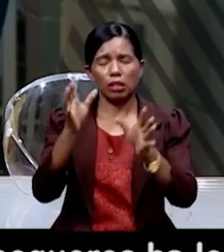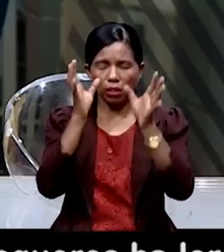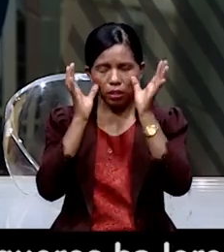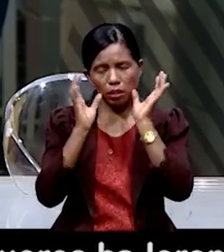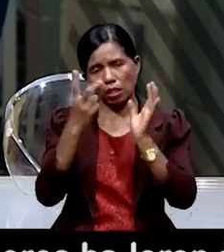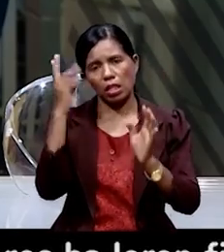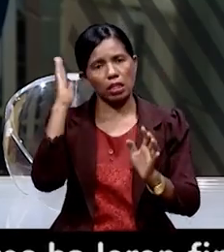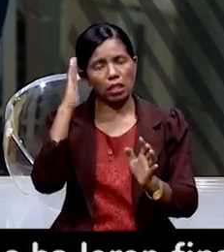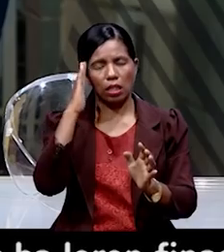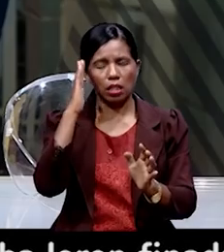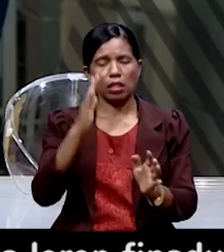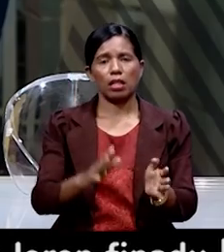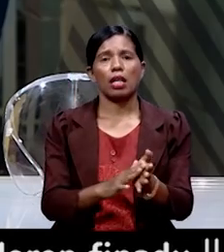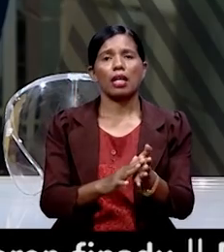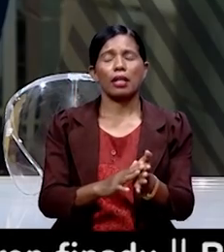Nemate.